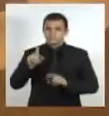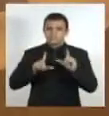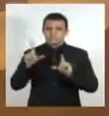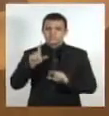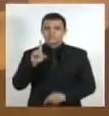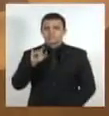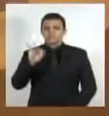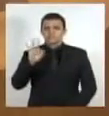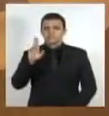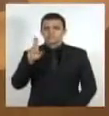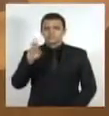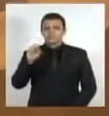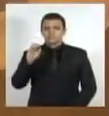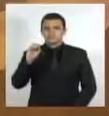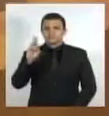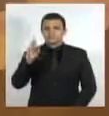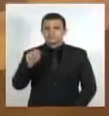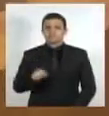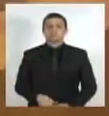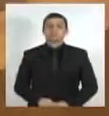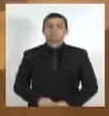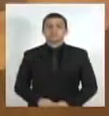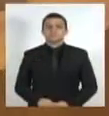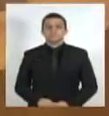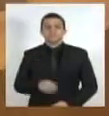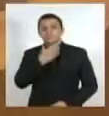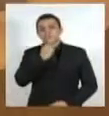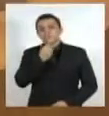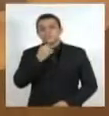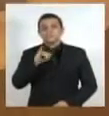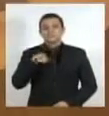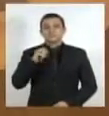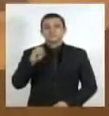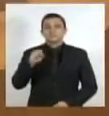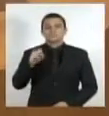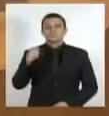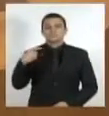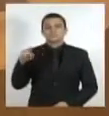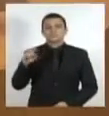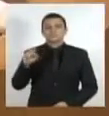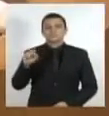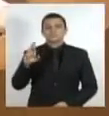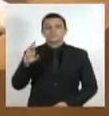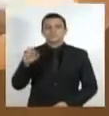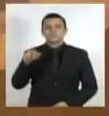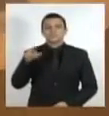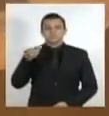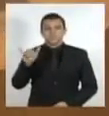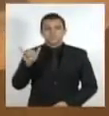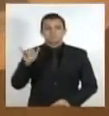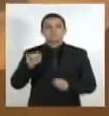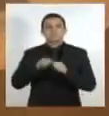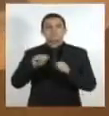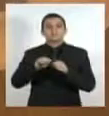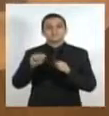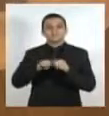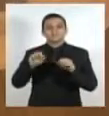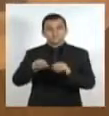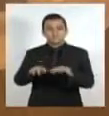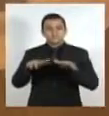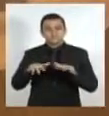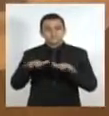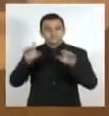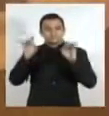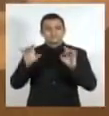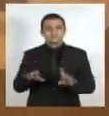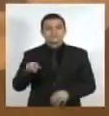José Sarney marcou um comício, colega jornalista Garrone, em frente à TV Difusora, e fez também um comício muito duro, muito